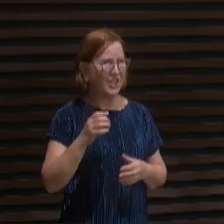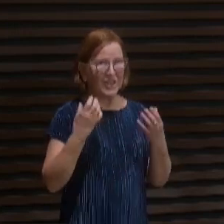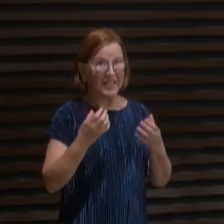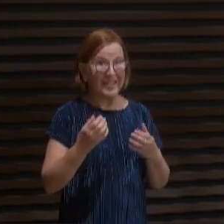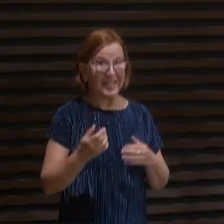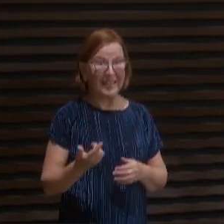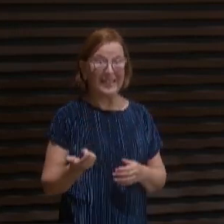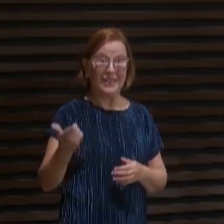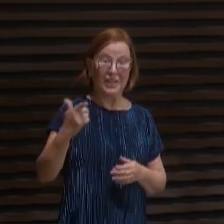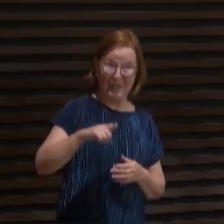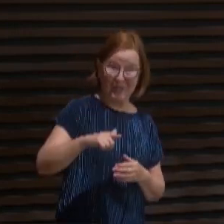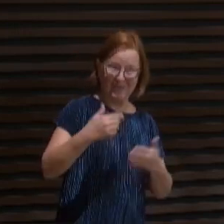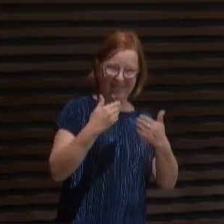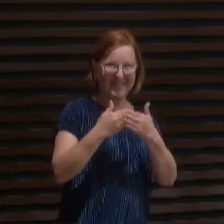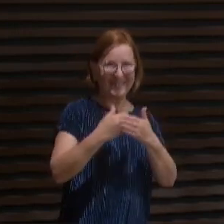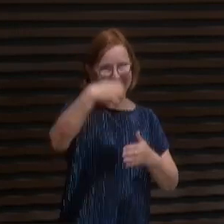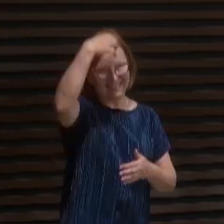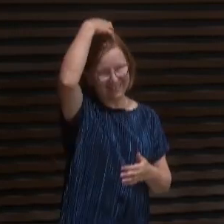vez próxima do príncipe.